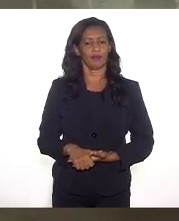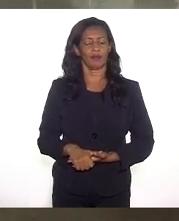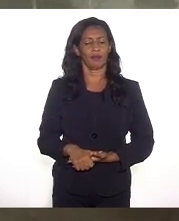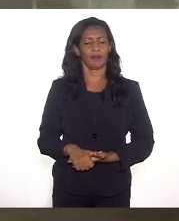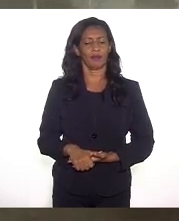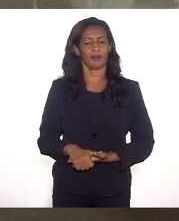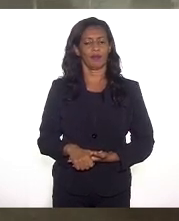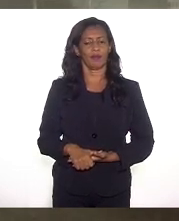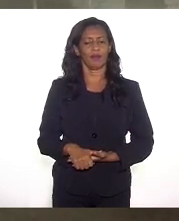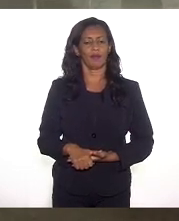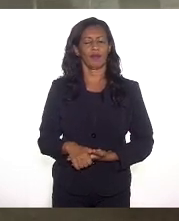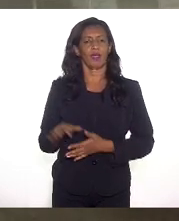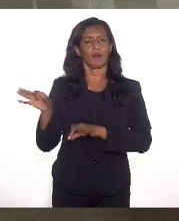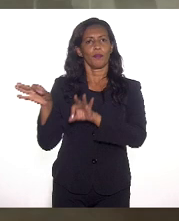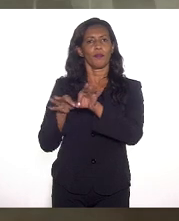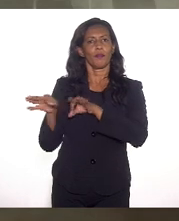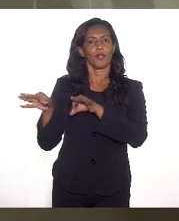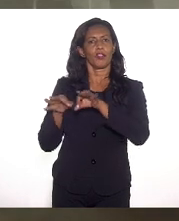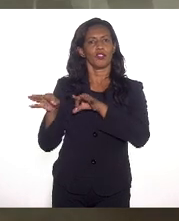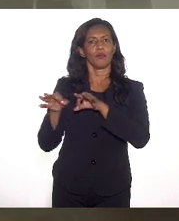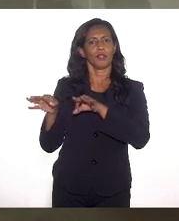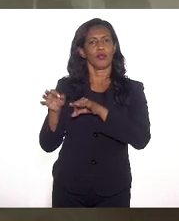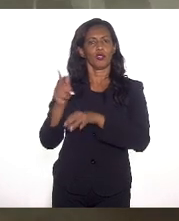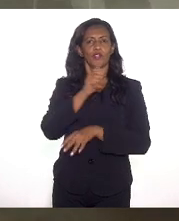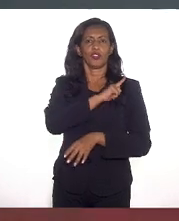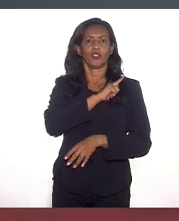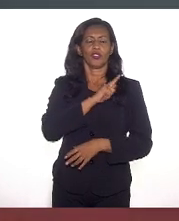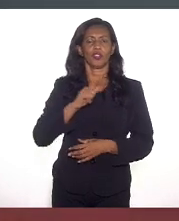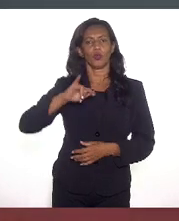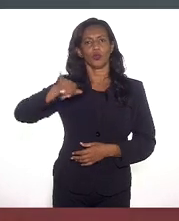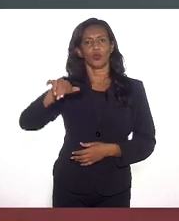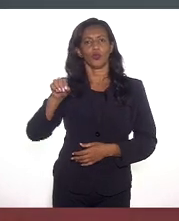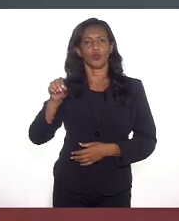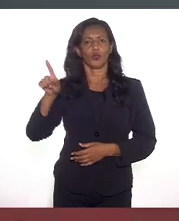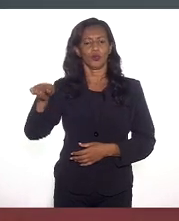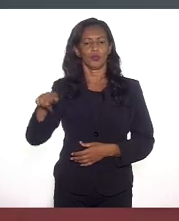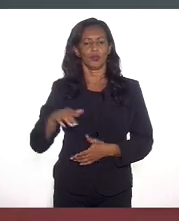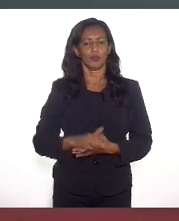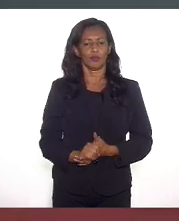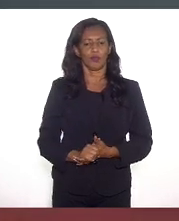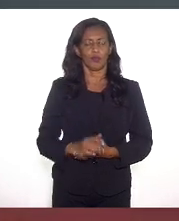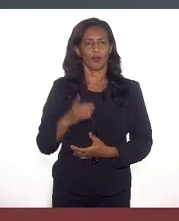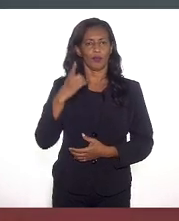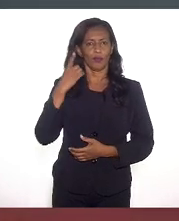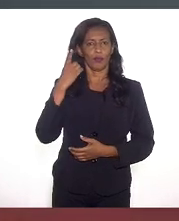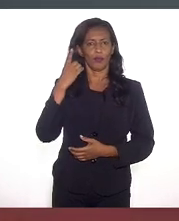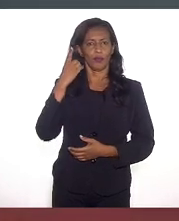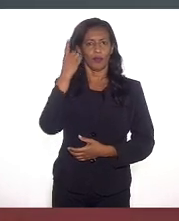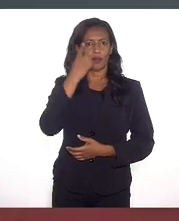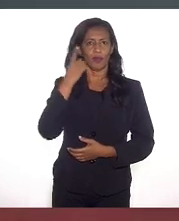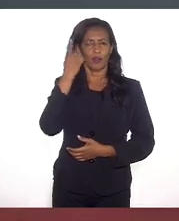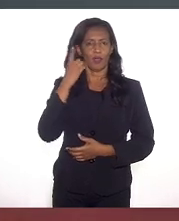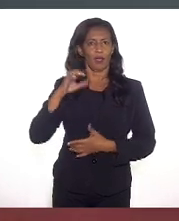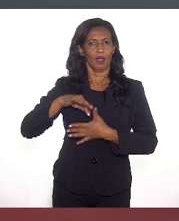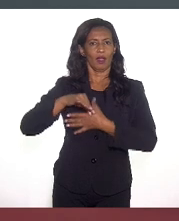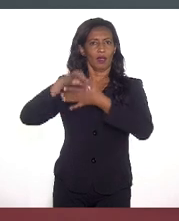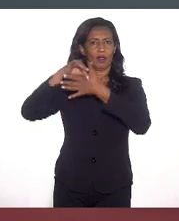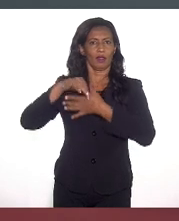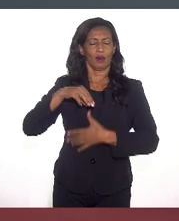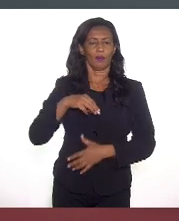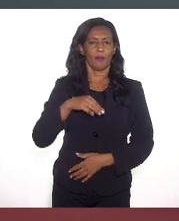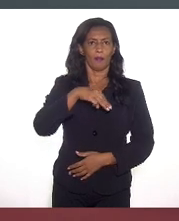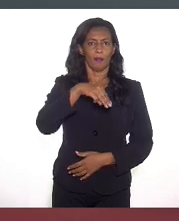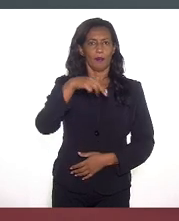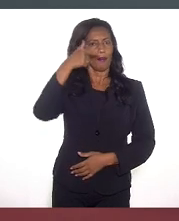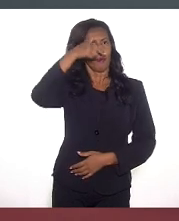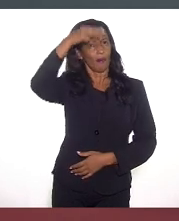de Mar... secretário de Planejamento e Gestão, José Luiz Amit. O deputado estadual e líder do governo elege o